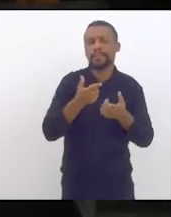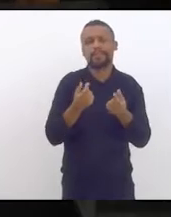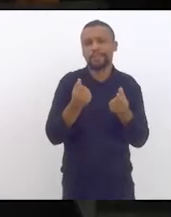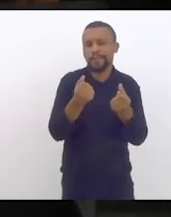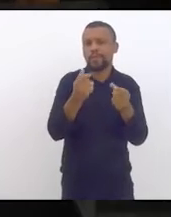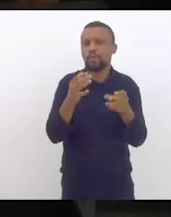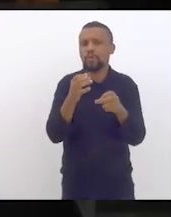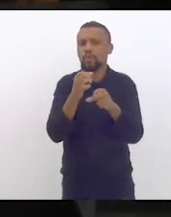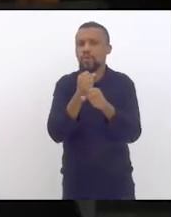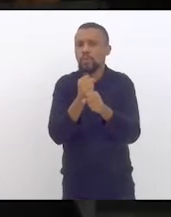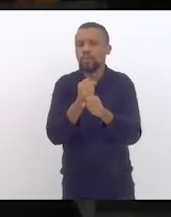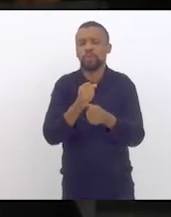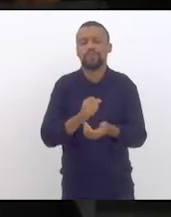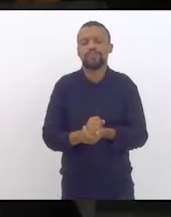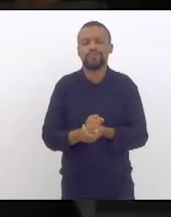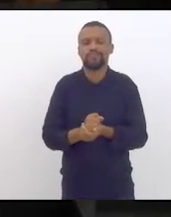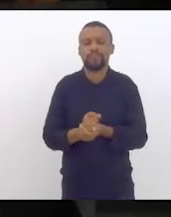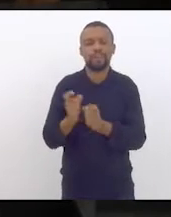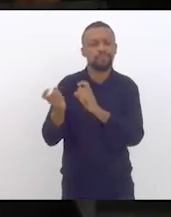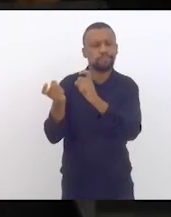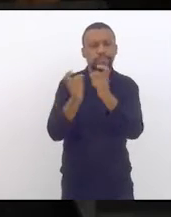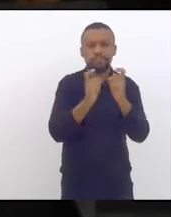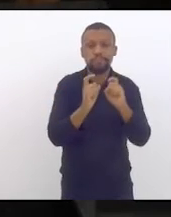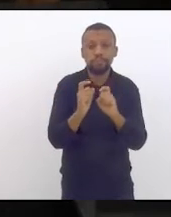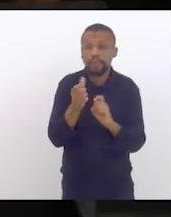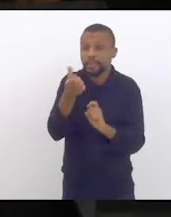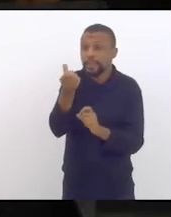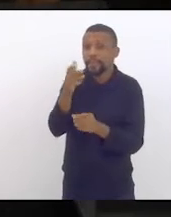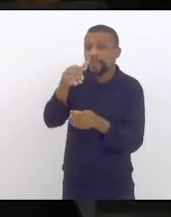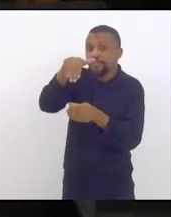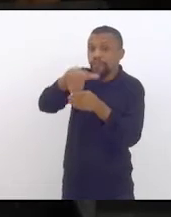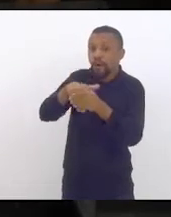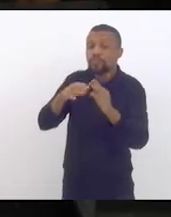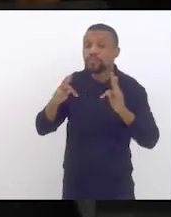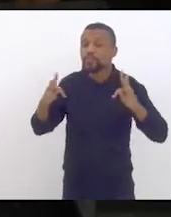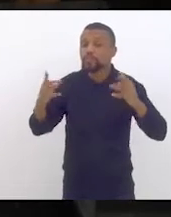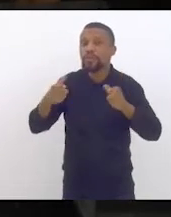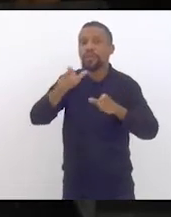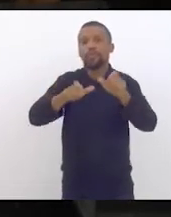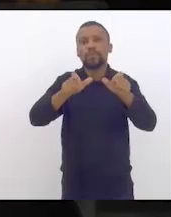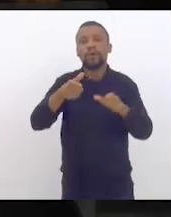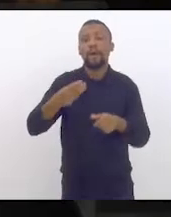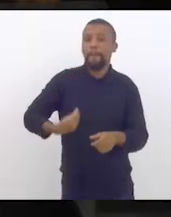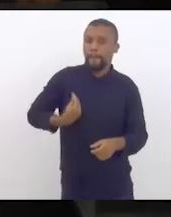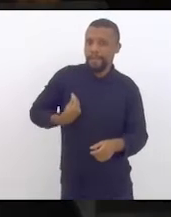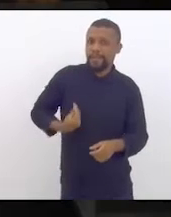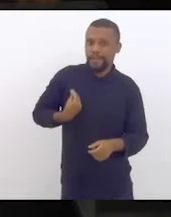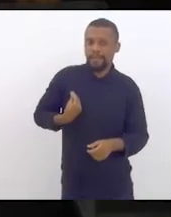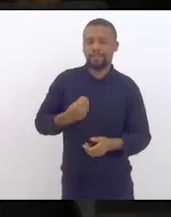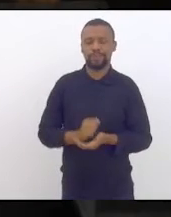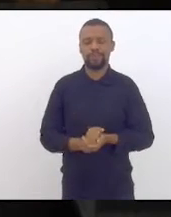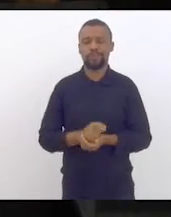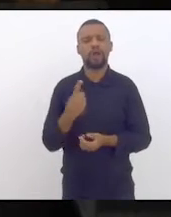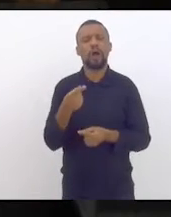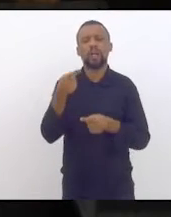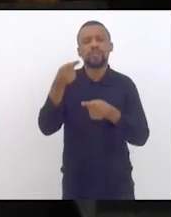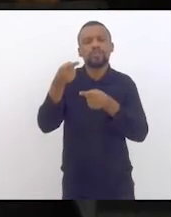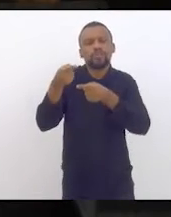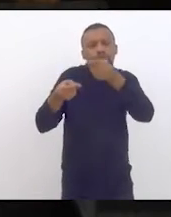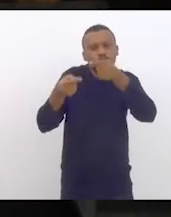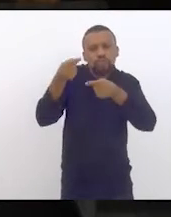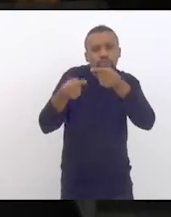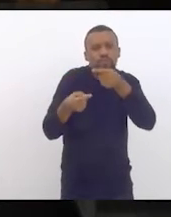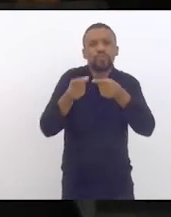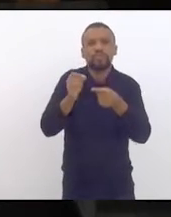por seis votos de todos os presentes Não comissão de liberamos por